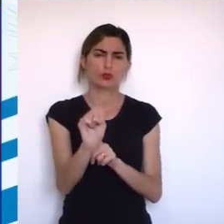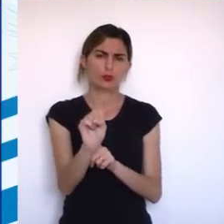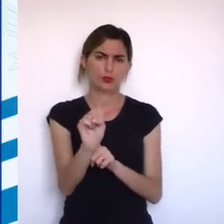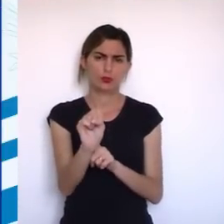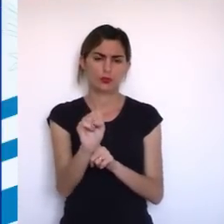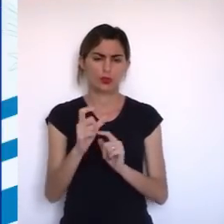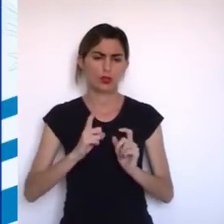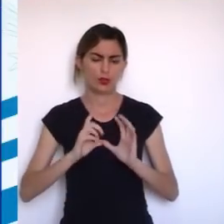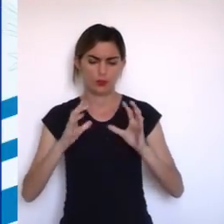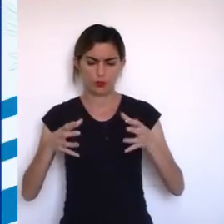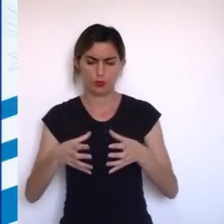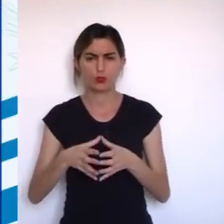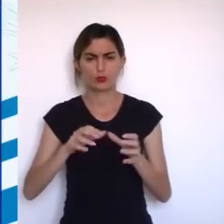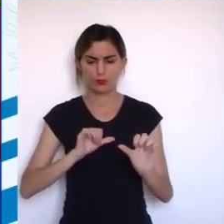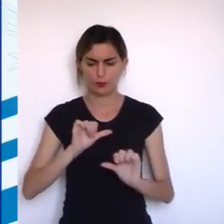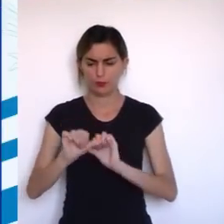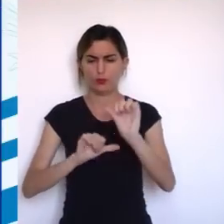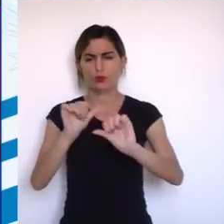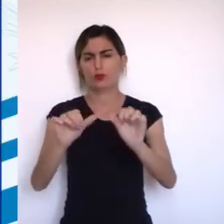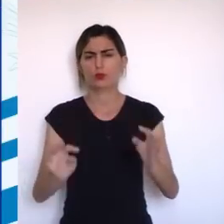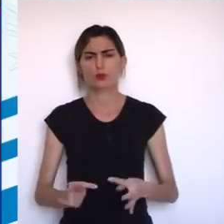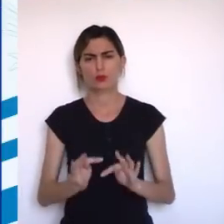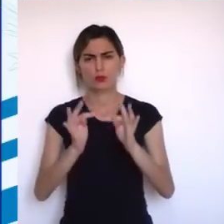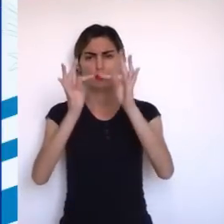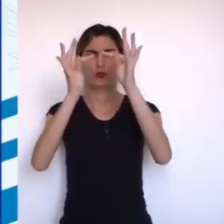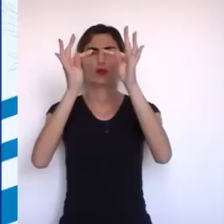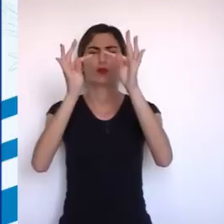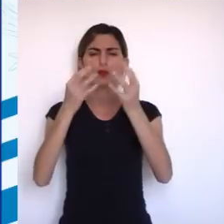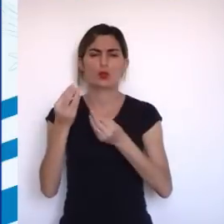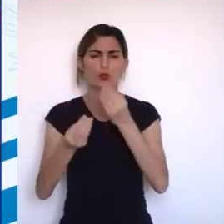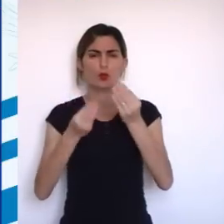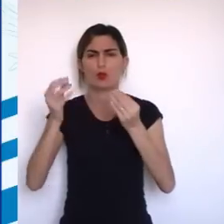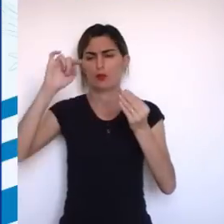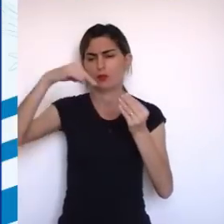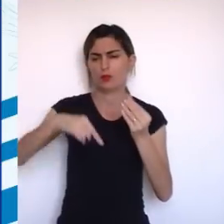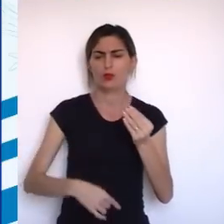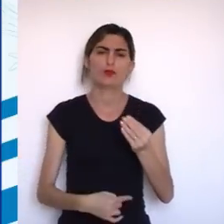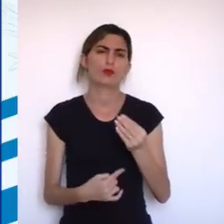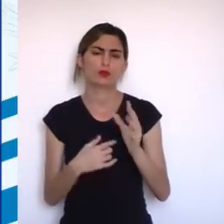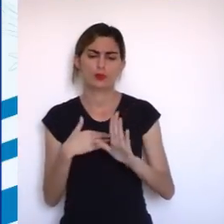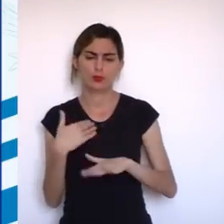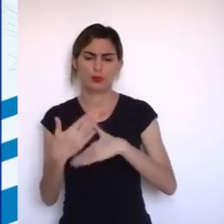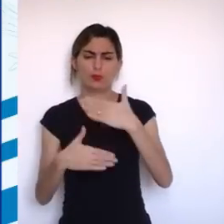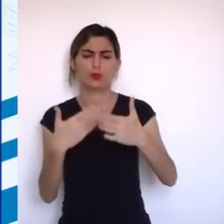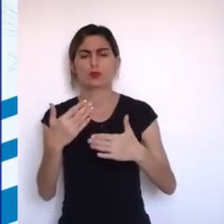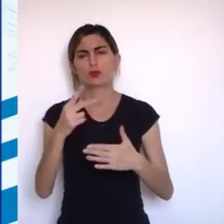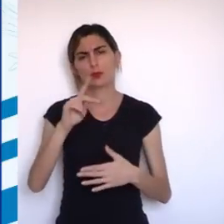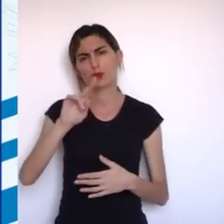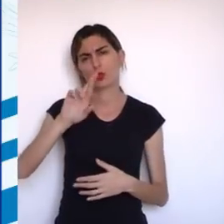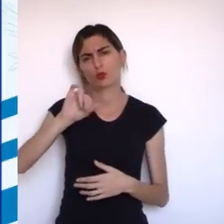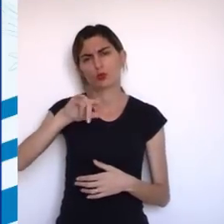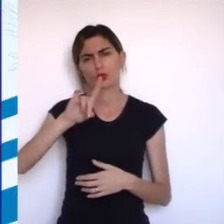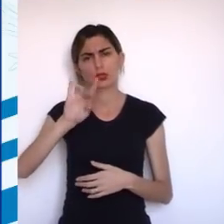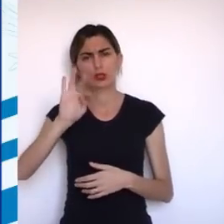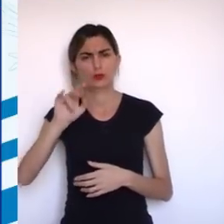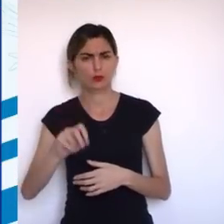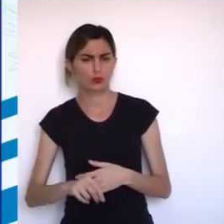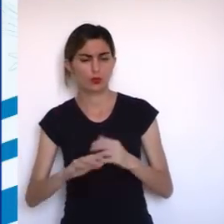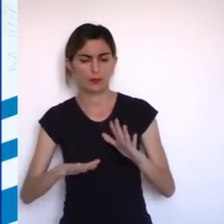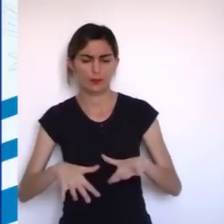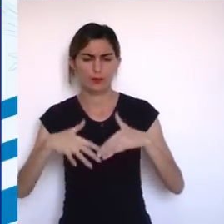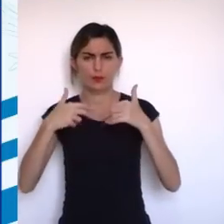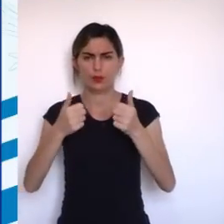século XVIII. Teve um conjunto de mudanças tecnológicas com um profundo impacto no processo